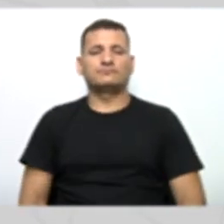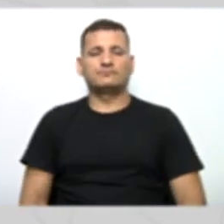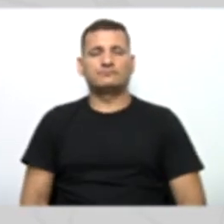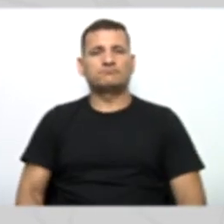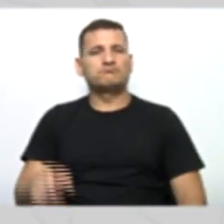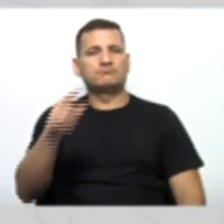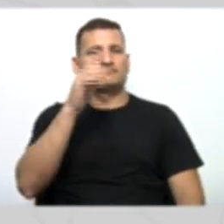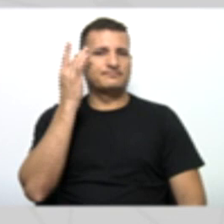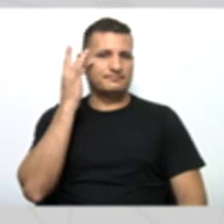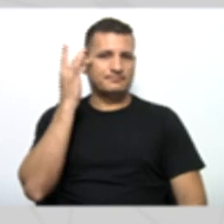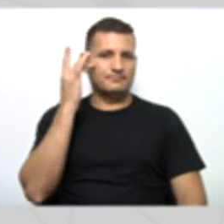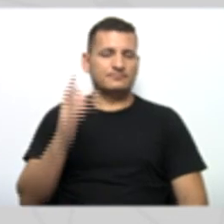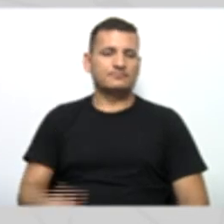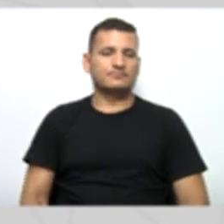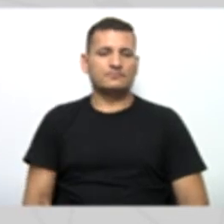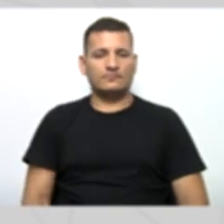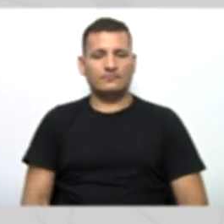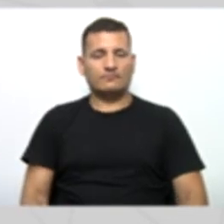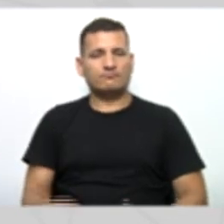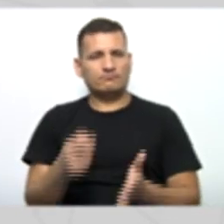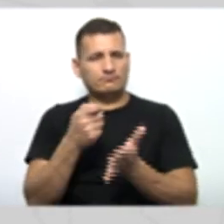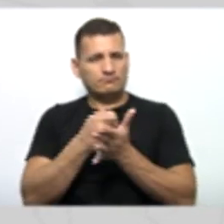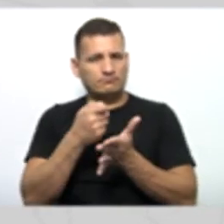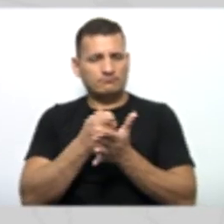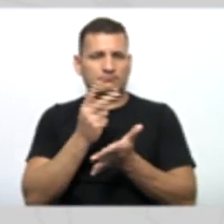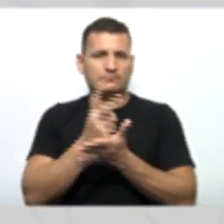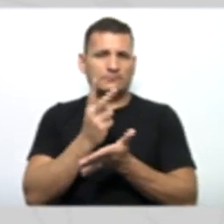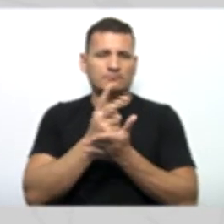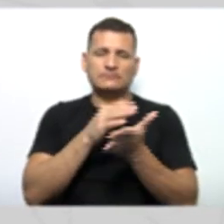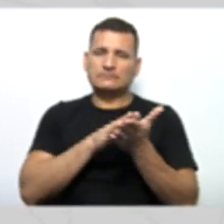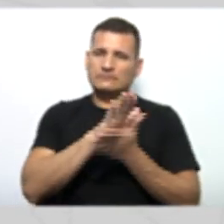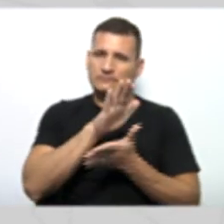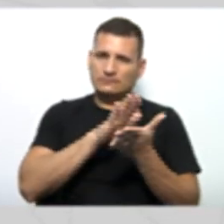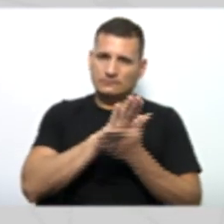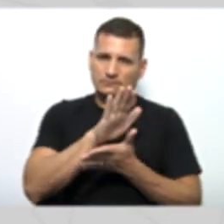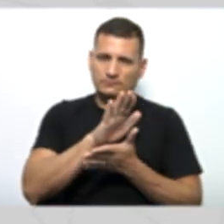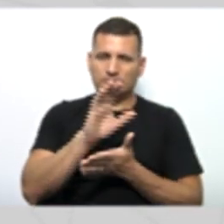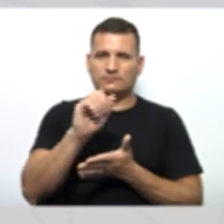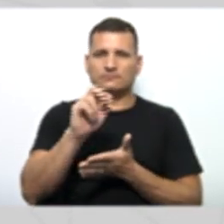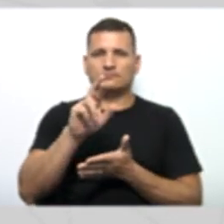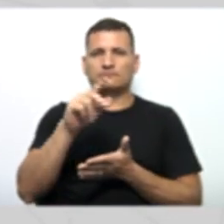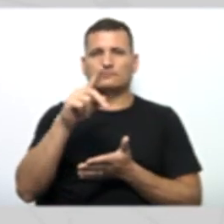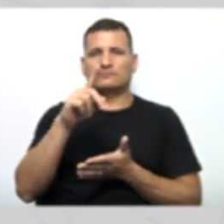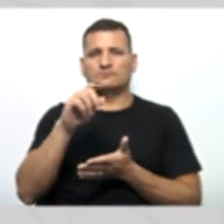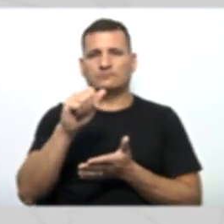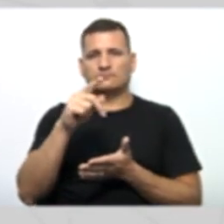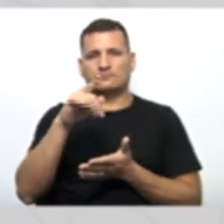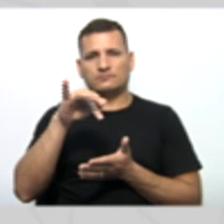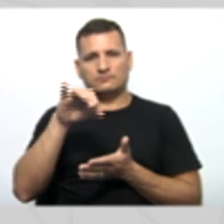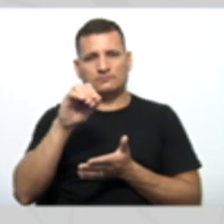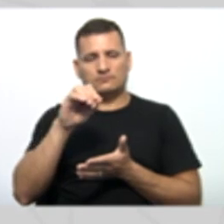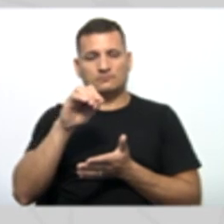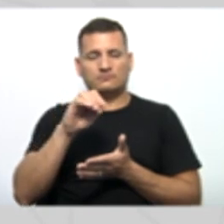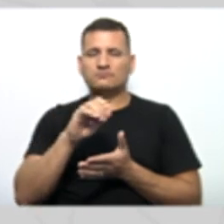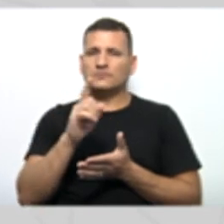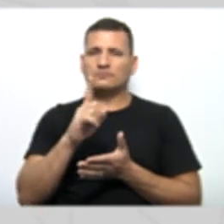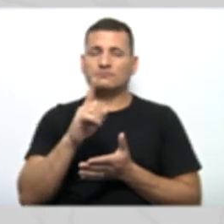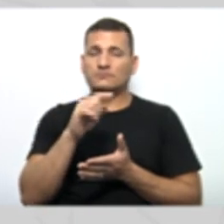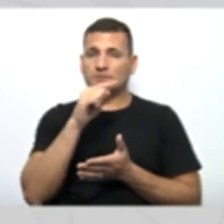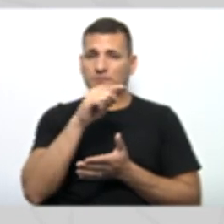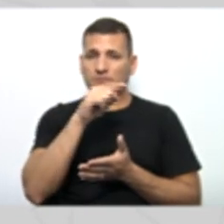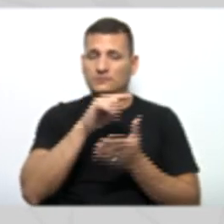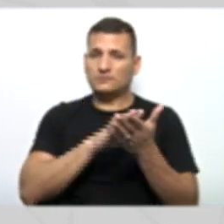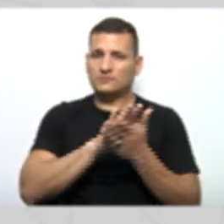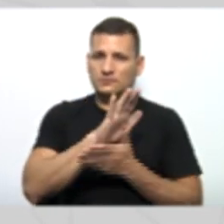Vocês acham? É obrigatório toda vez imprimir cardápio? Não, gente. Então, assim, ó, quando esse imprimir cardápio